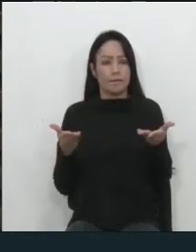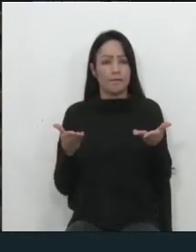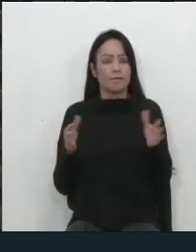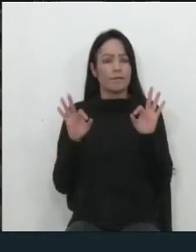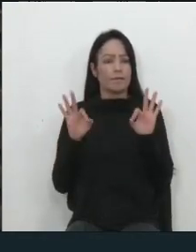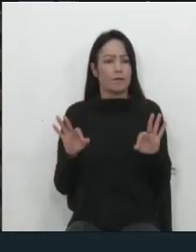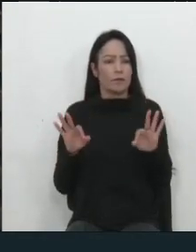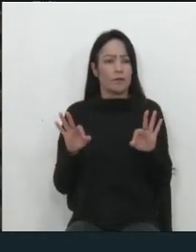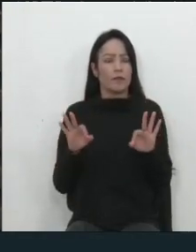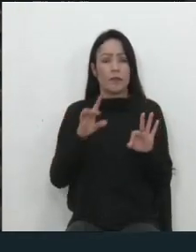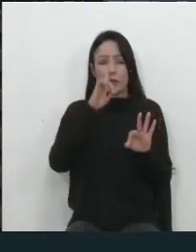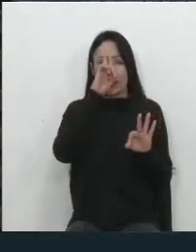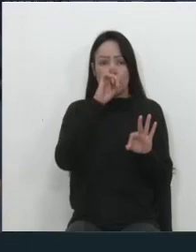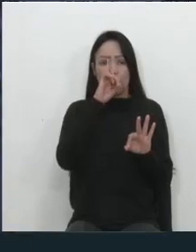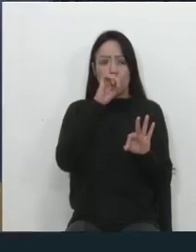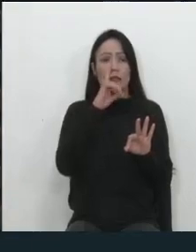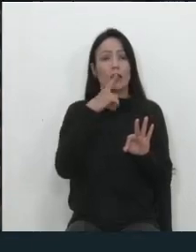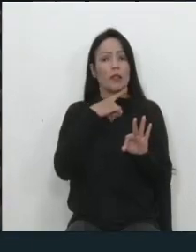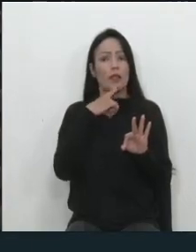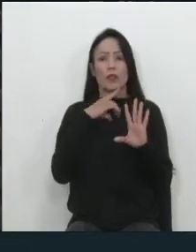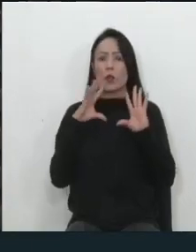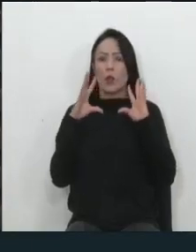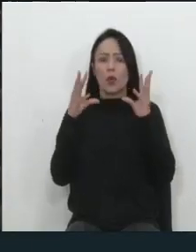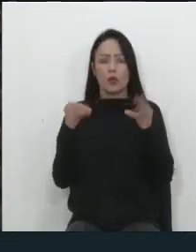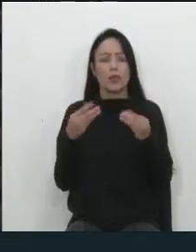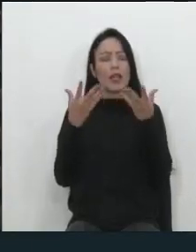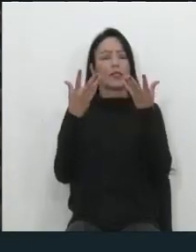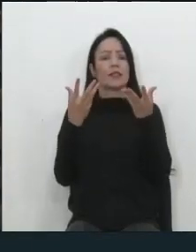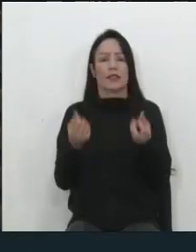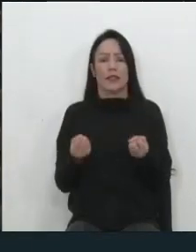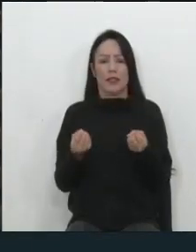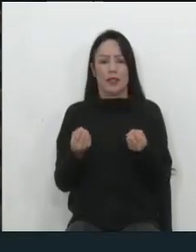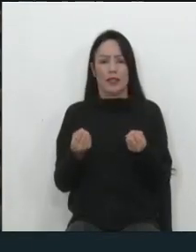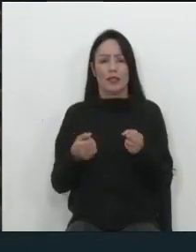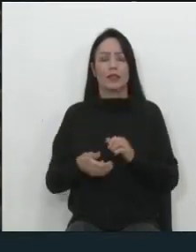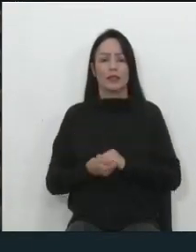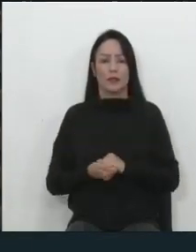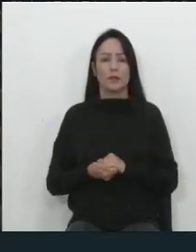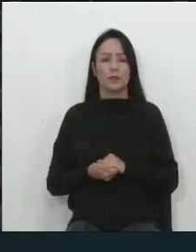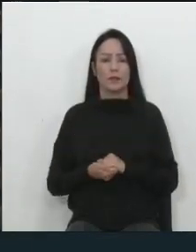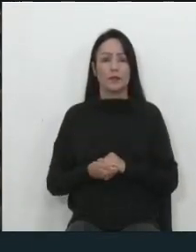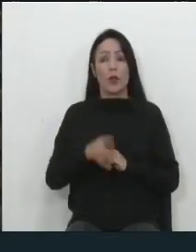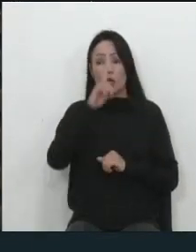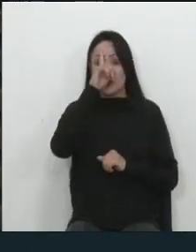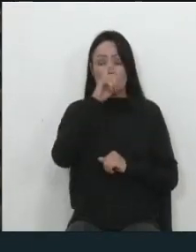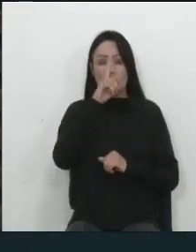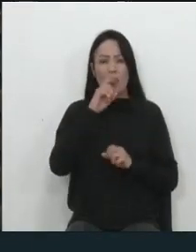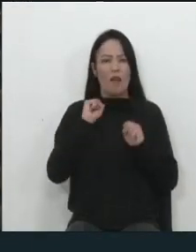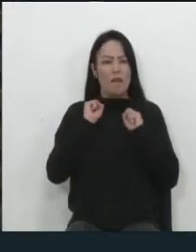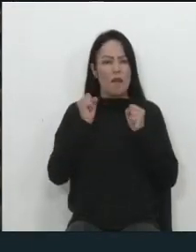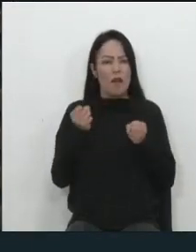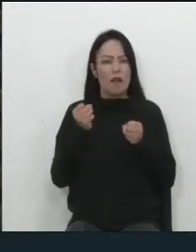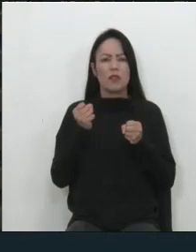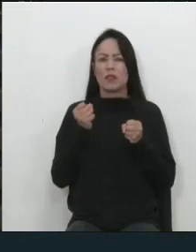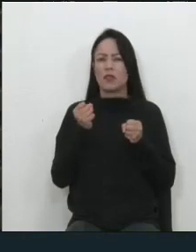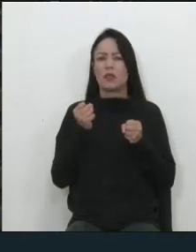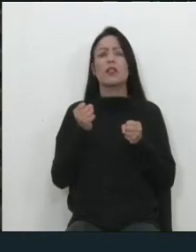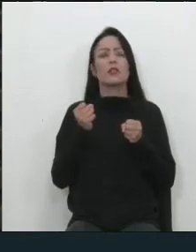certeza, o hospital tem recebido todos de braços abertos, o hospital lá não mede esforços para atender